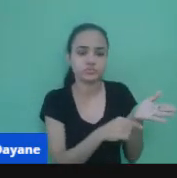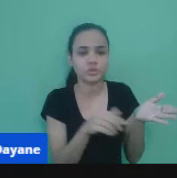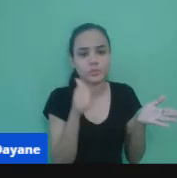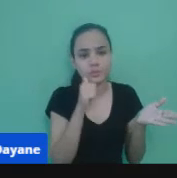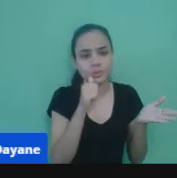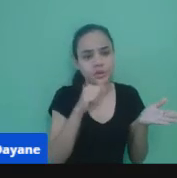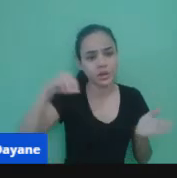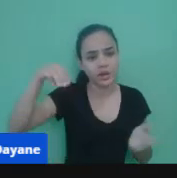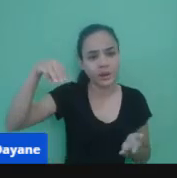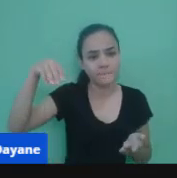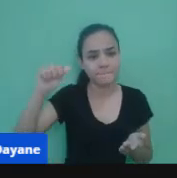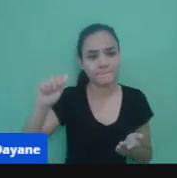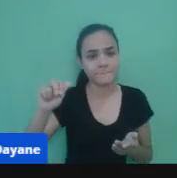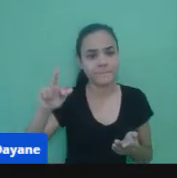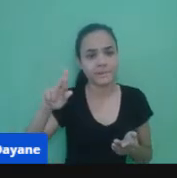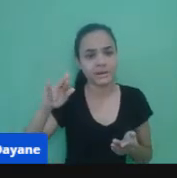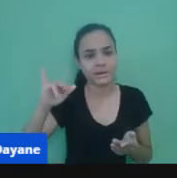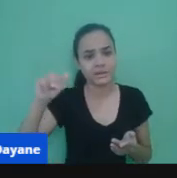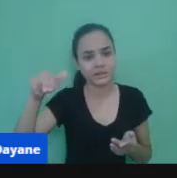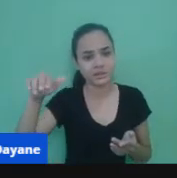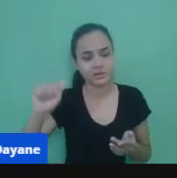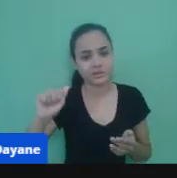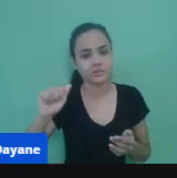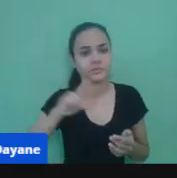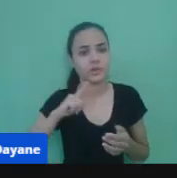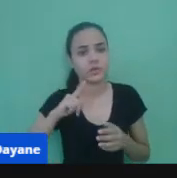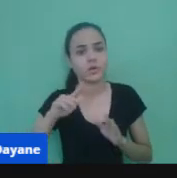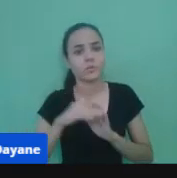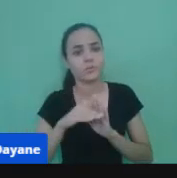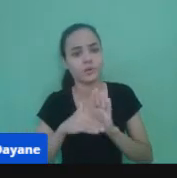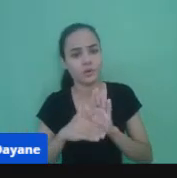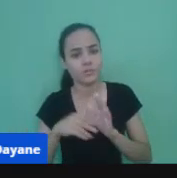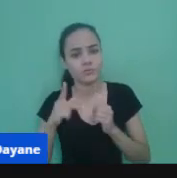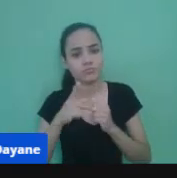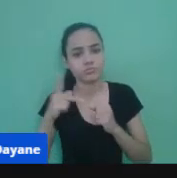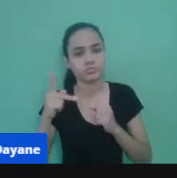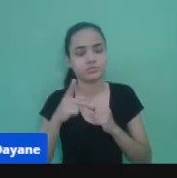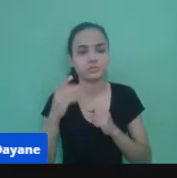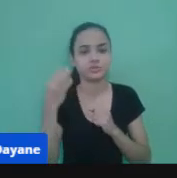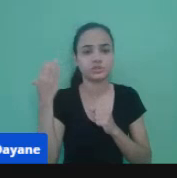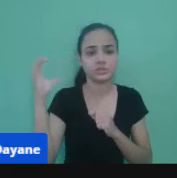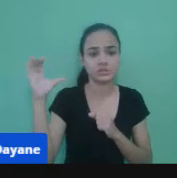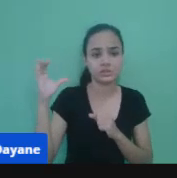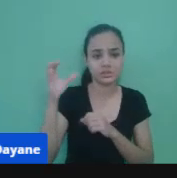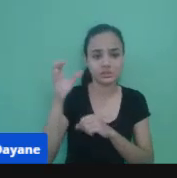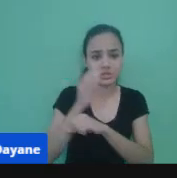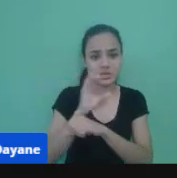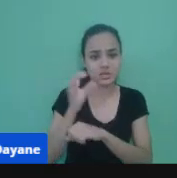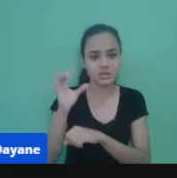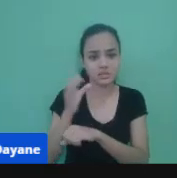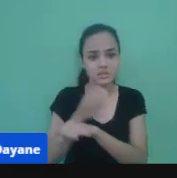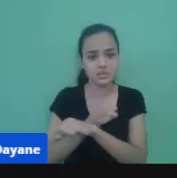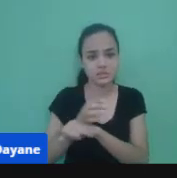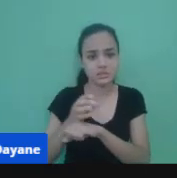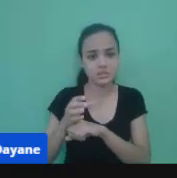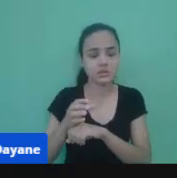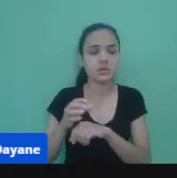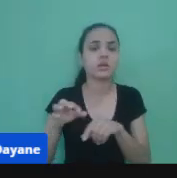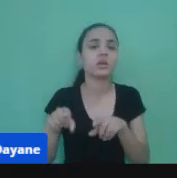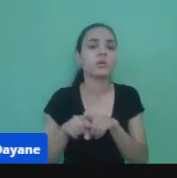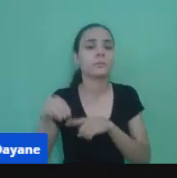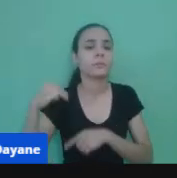Uberlândia, no programa de pós-graduação em Ciência e Matemática. Ela fez um guia Na verdade, ela fez uma pesquisa com